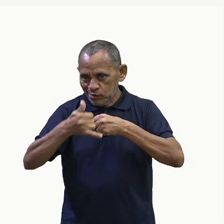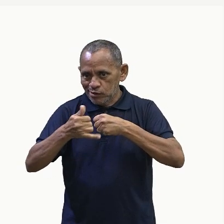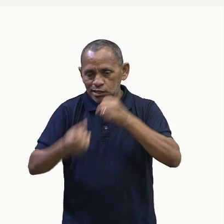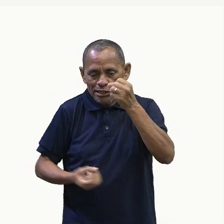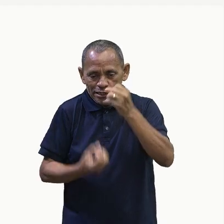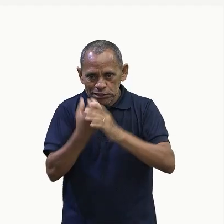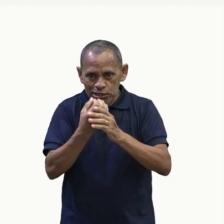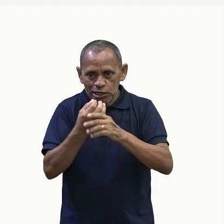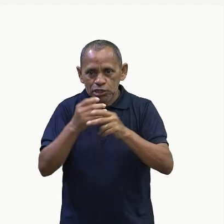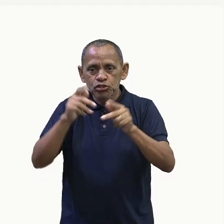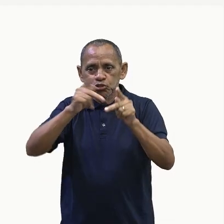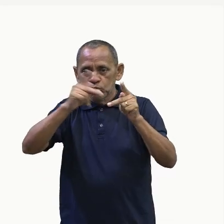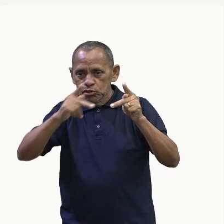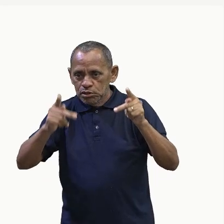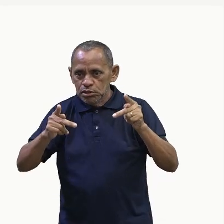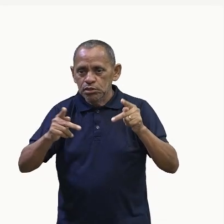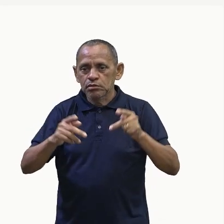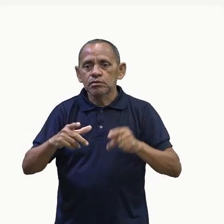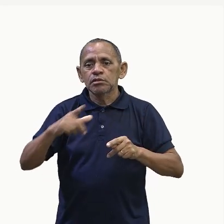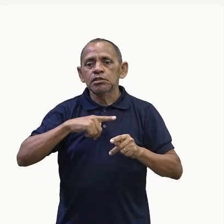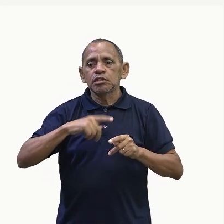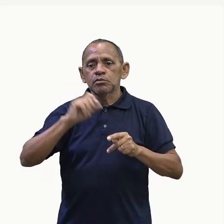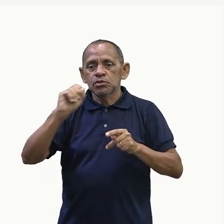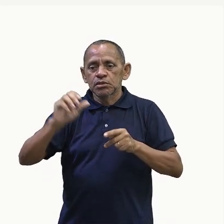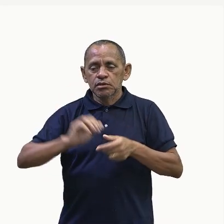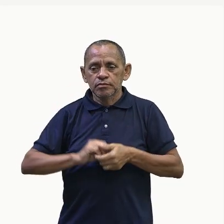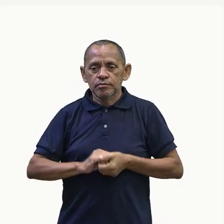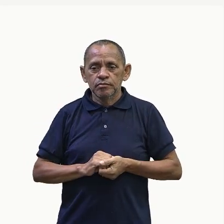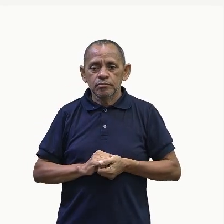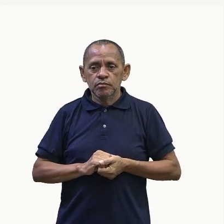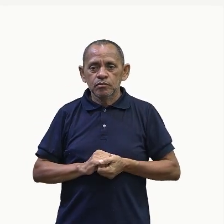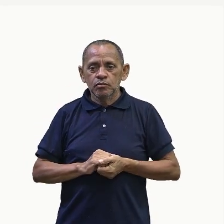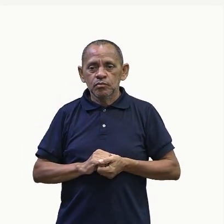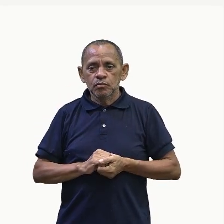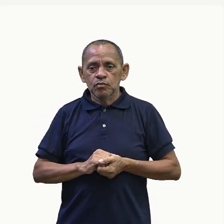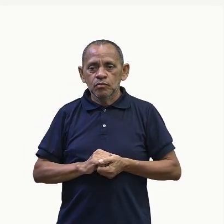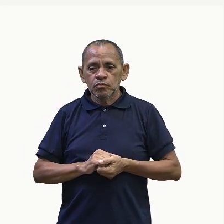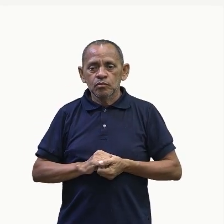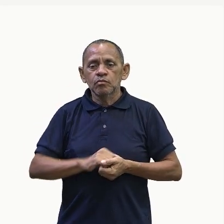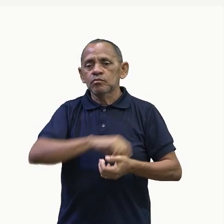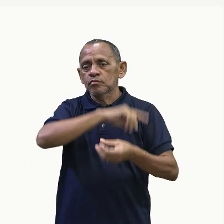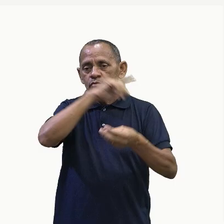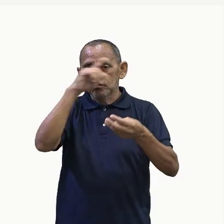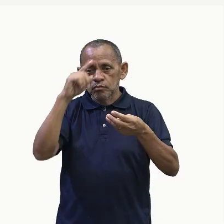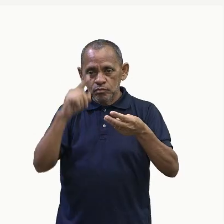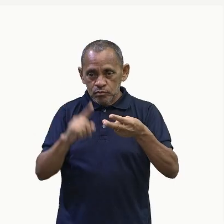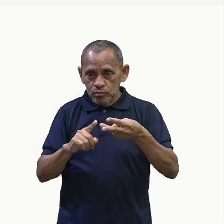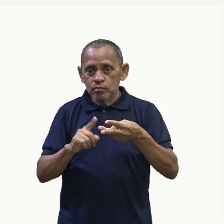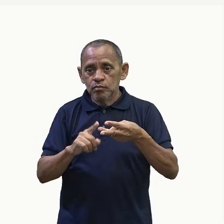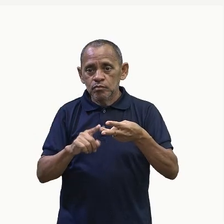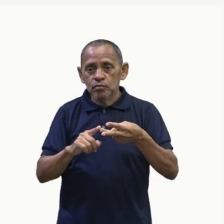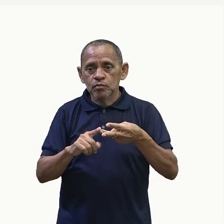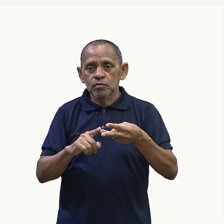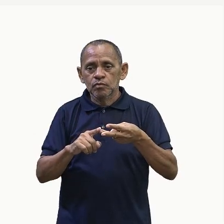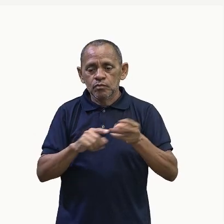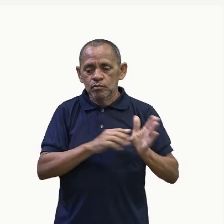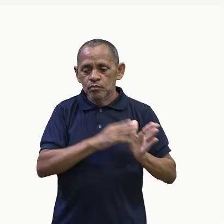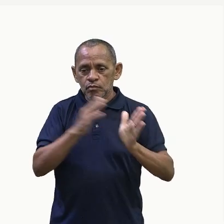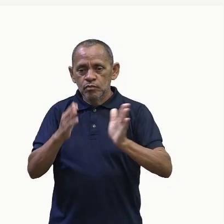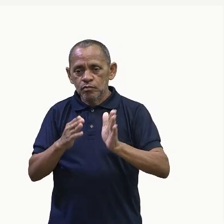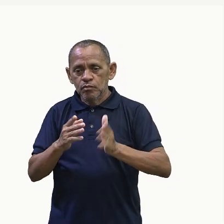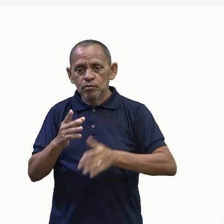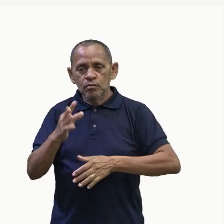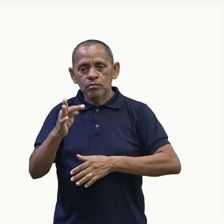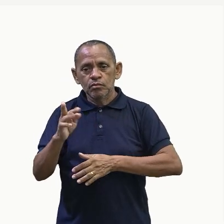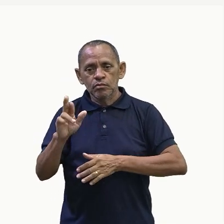tá? E aí nós temos, né, uma terceira etapa, que é a etapa de